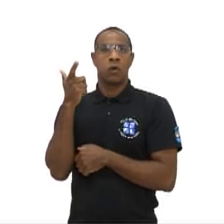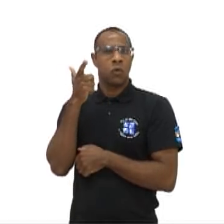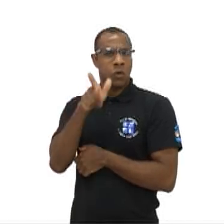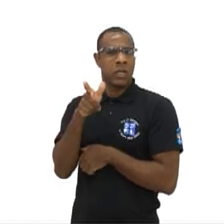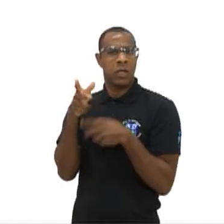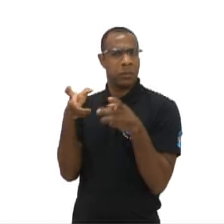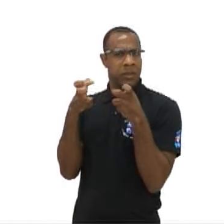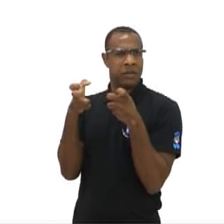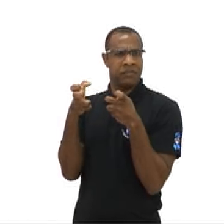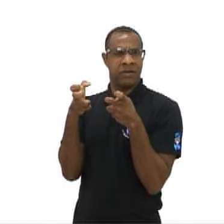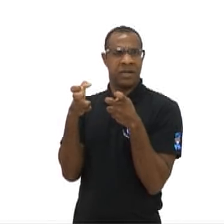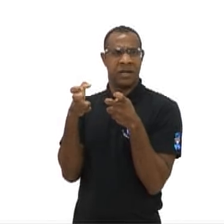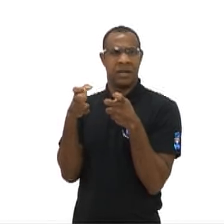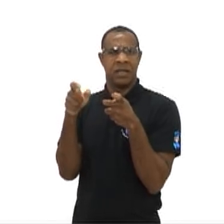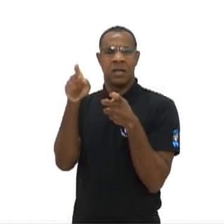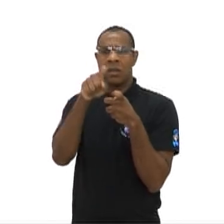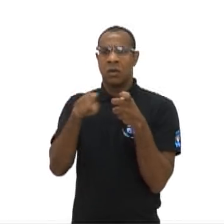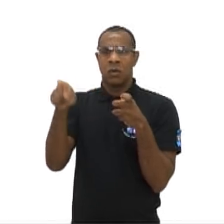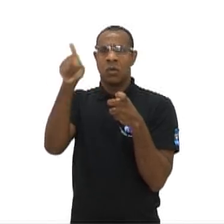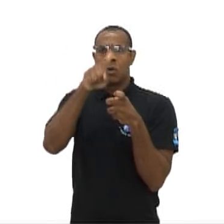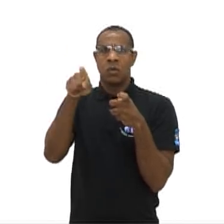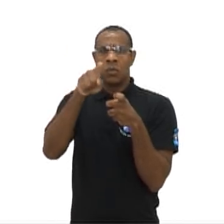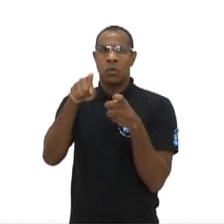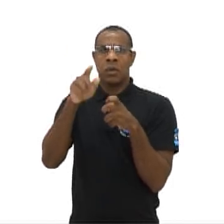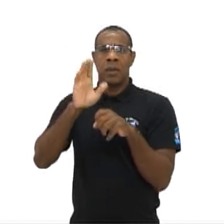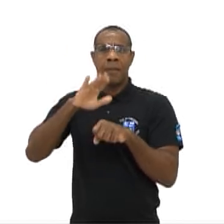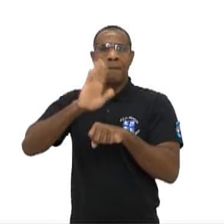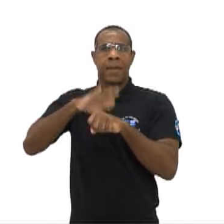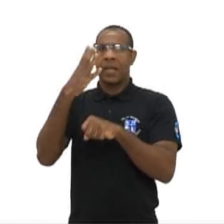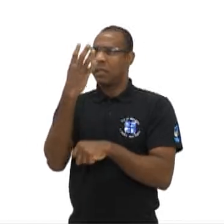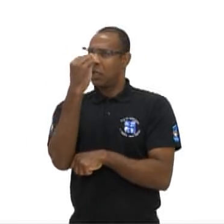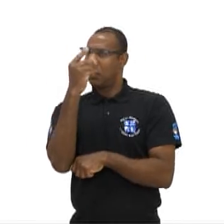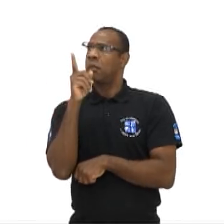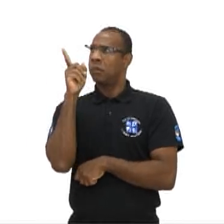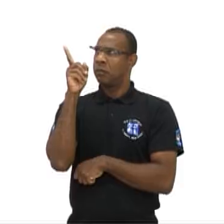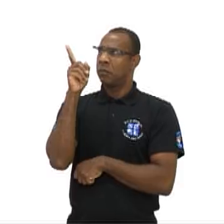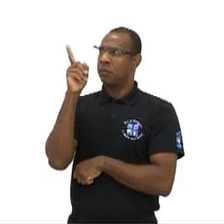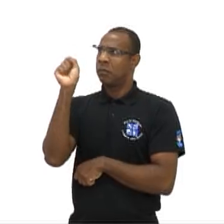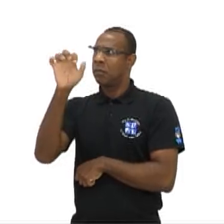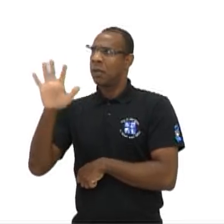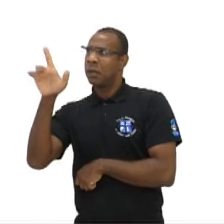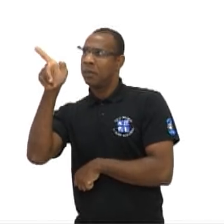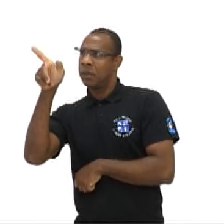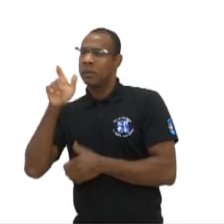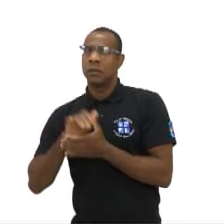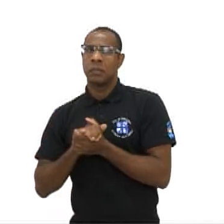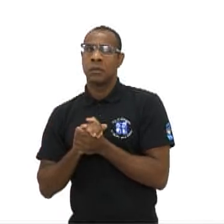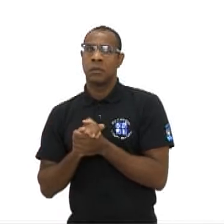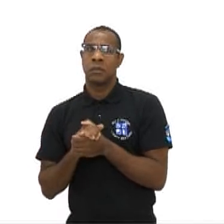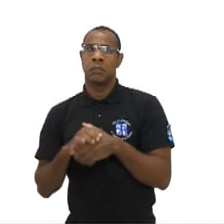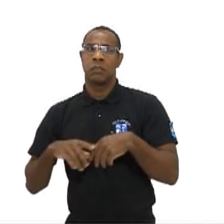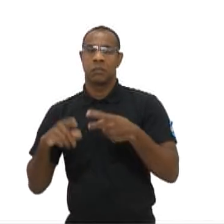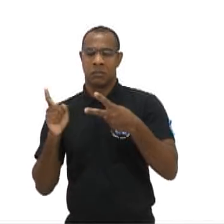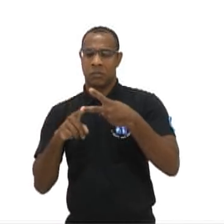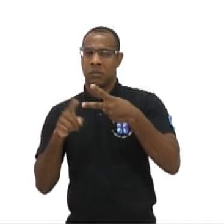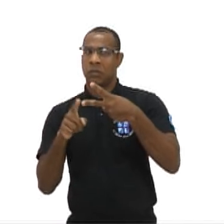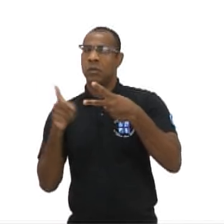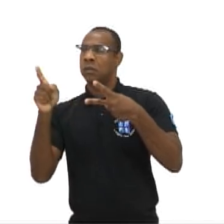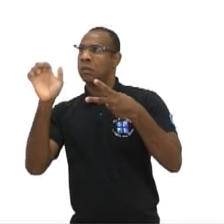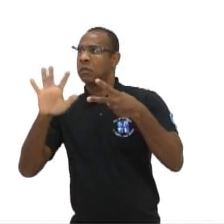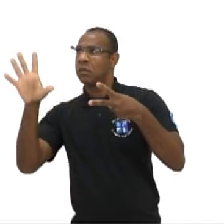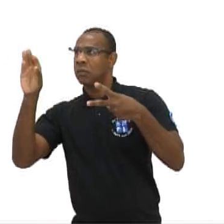observar, além desse sapinho, mais duas imagens dele, certo? Vamos pegar aqui nessa segundo tipo de